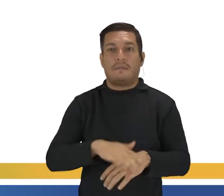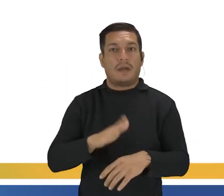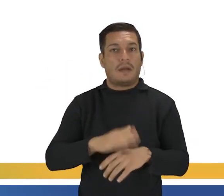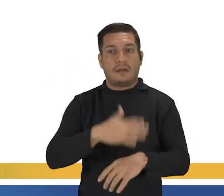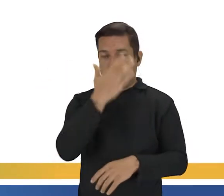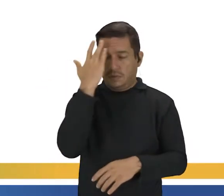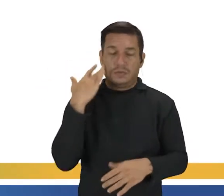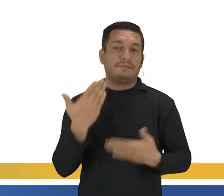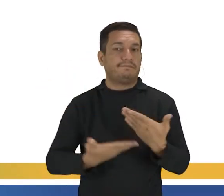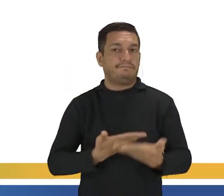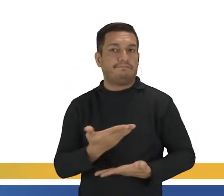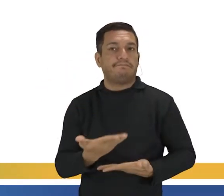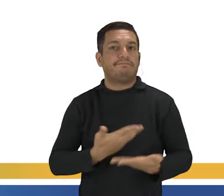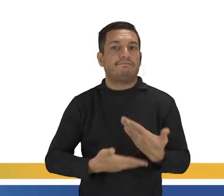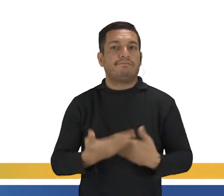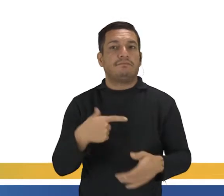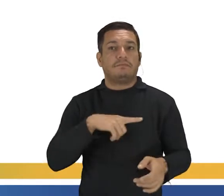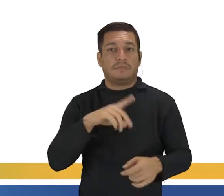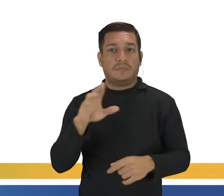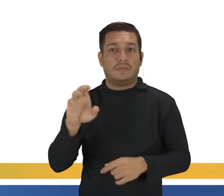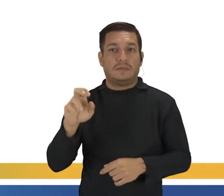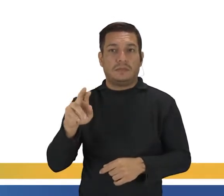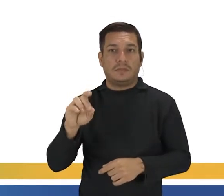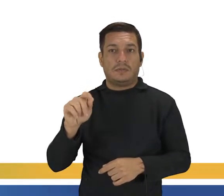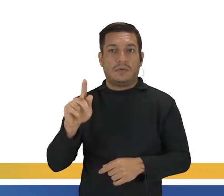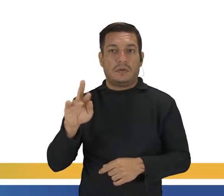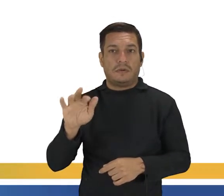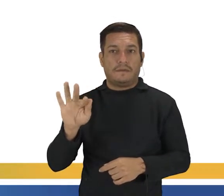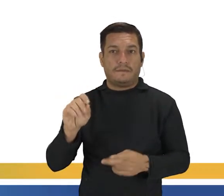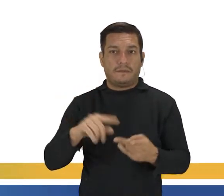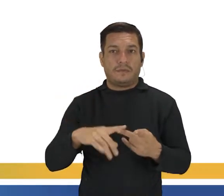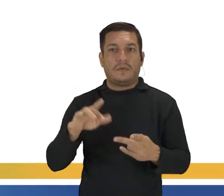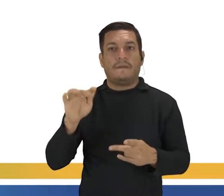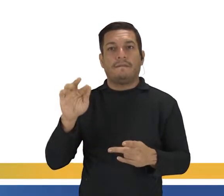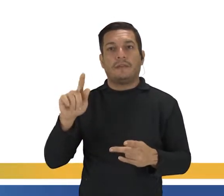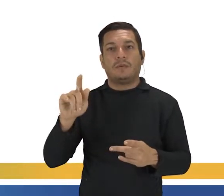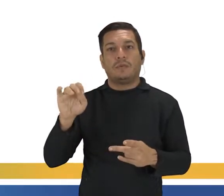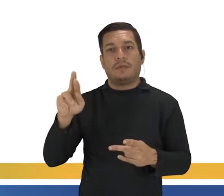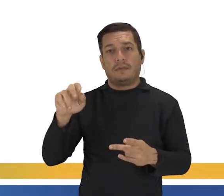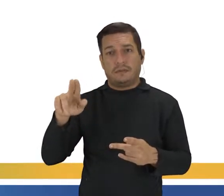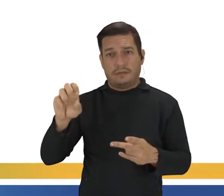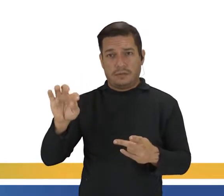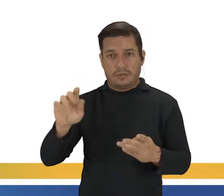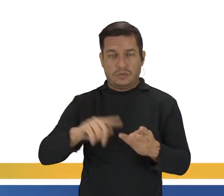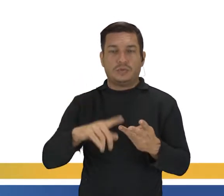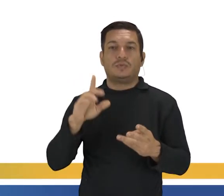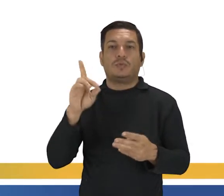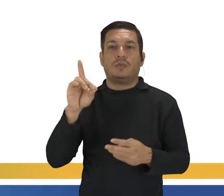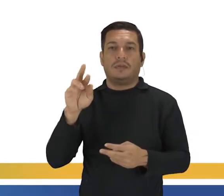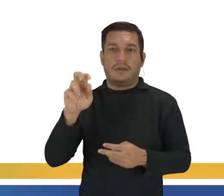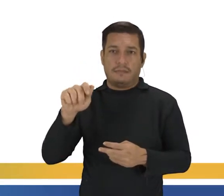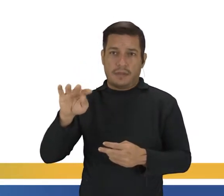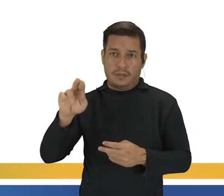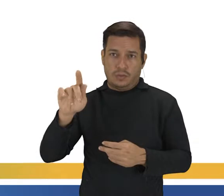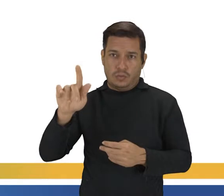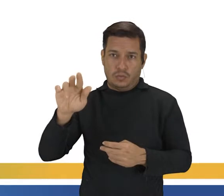pessoas envolvidas. Nós vamos ter o cenógrafo, o figurinista, o